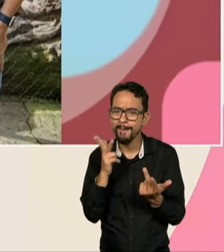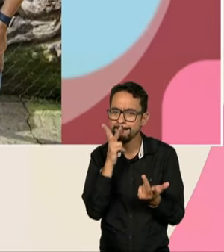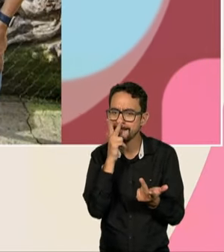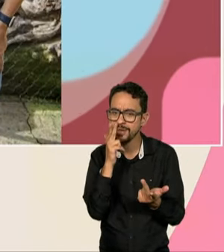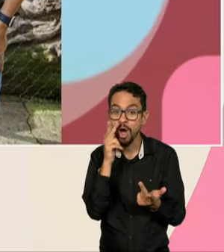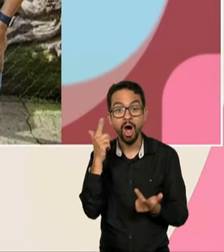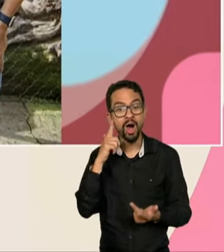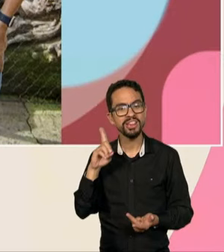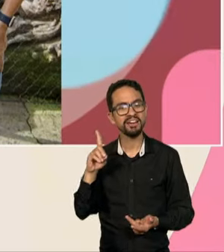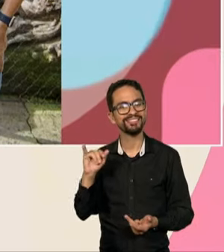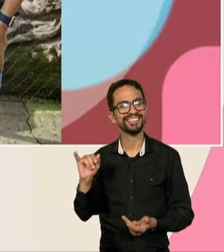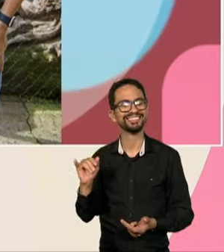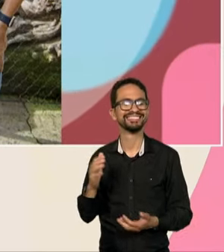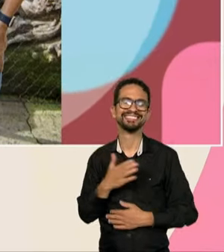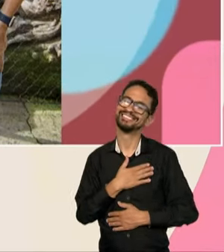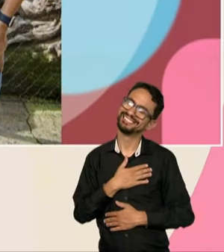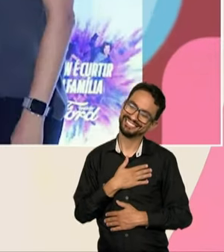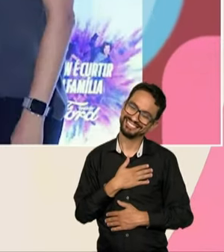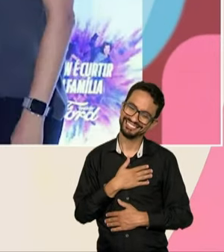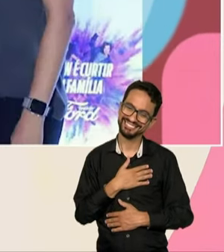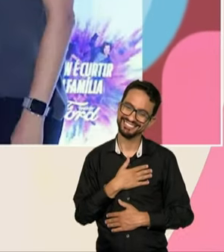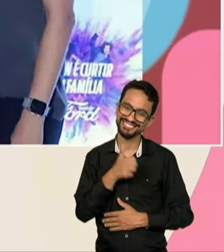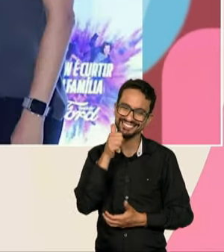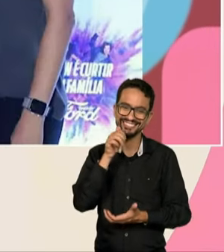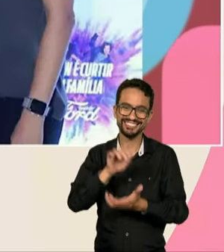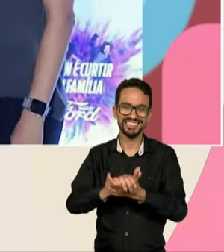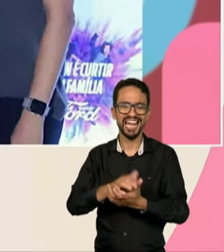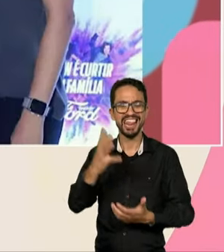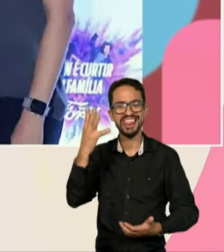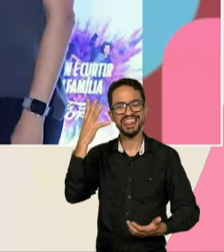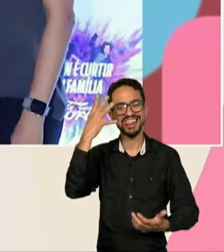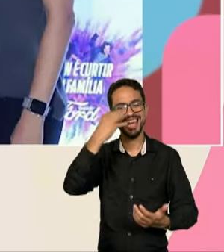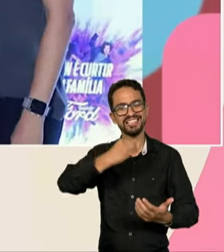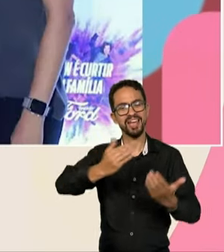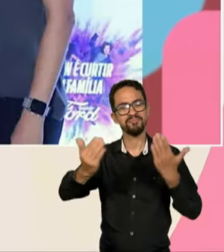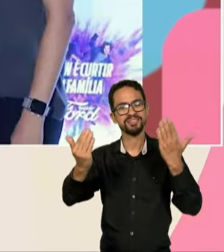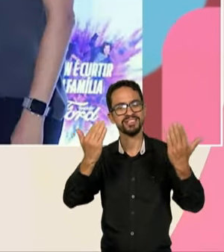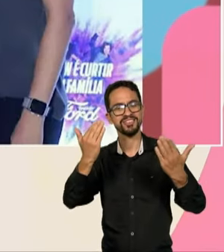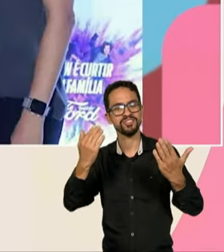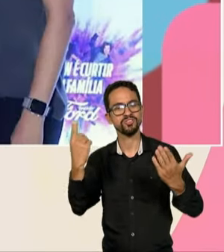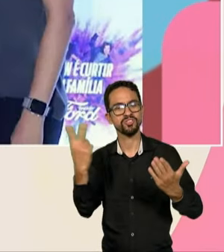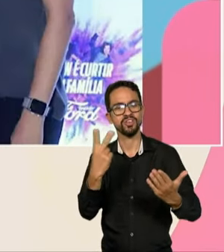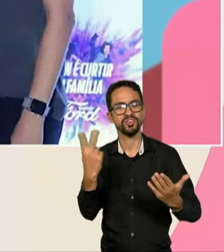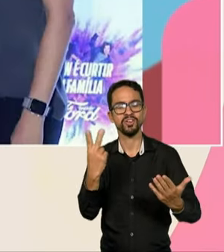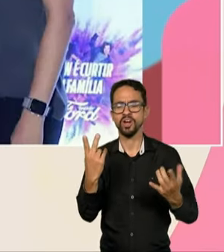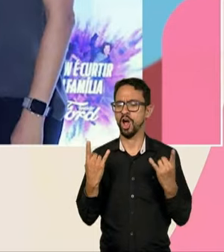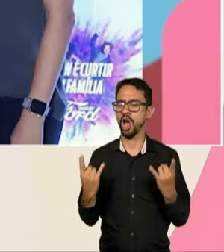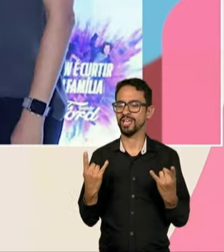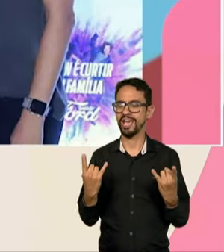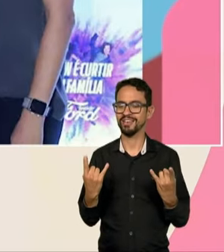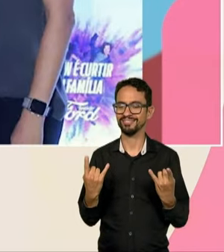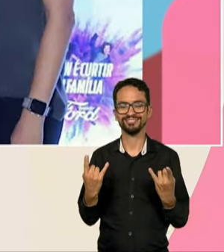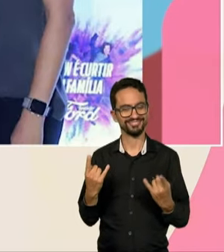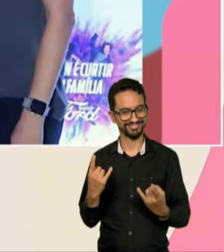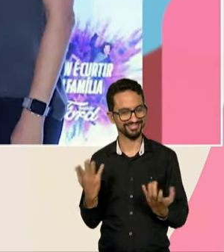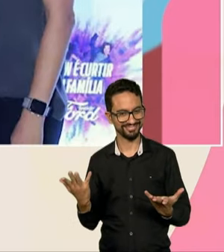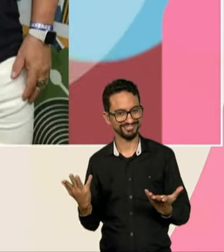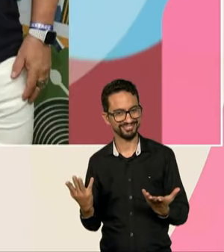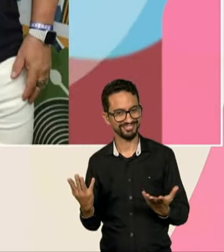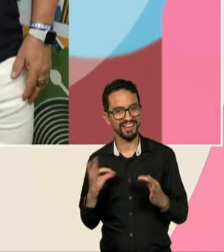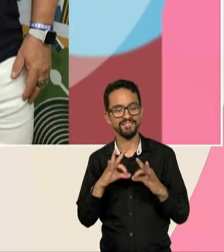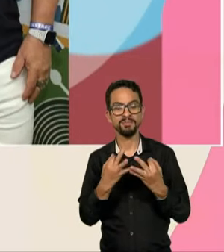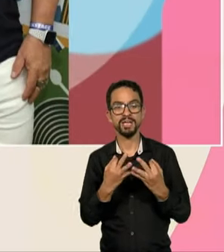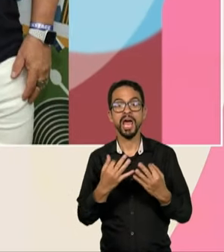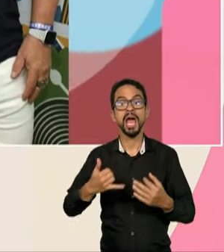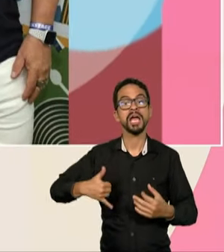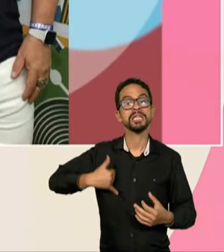meu Deus. É, é a minha mulher. Ela é linda, é. Linda, querida psicóloga. A gente no Rock in Rio. Que família maravilhosa, gente. Mas o Davi agora tá